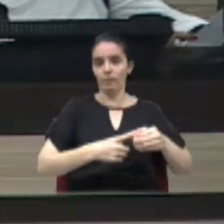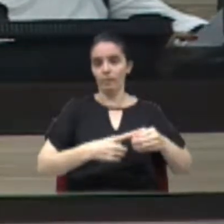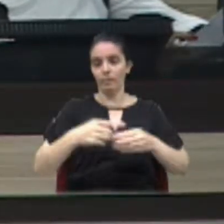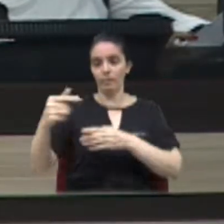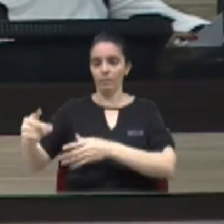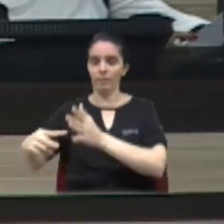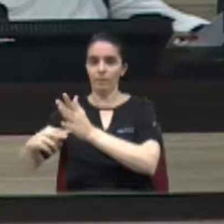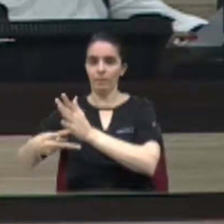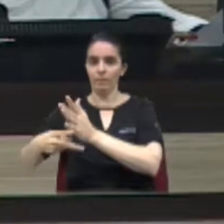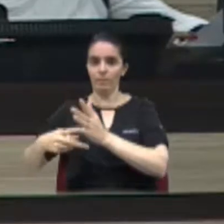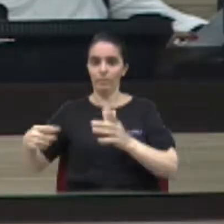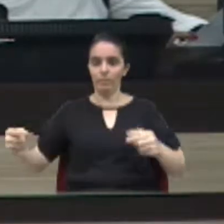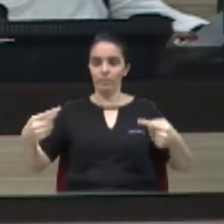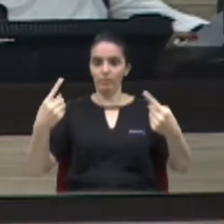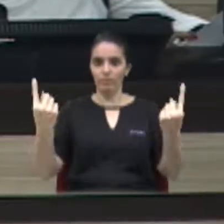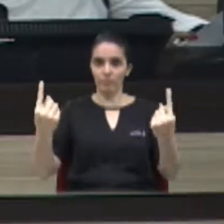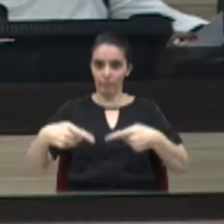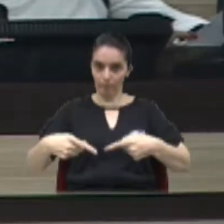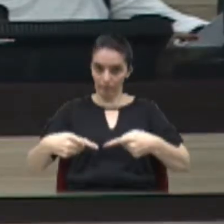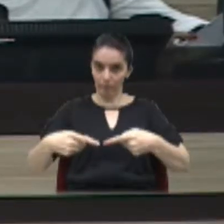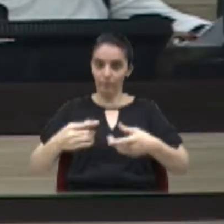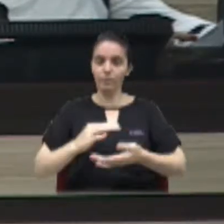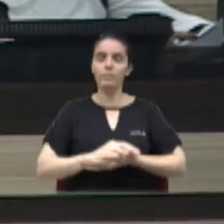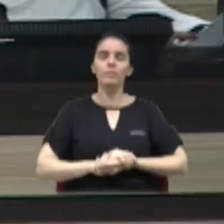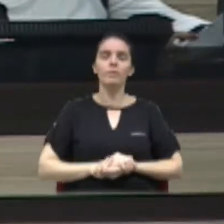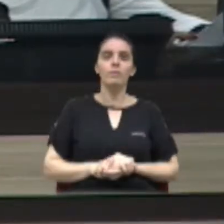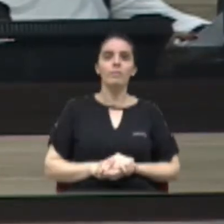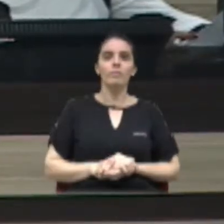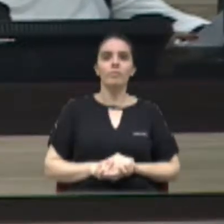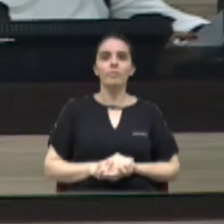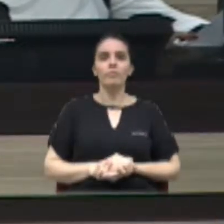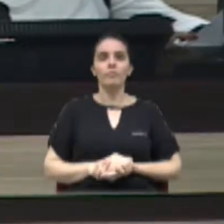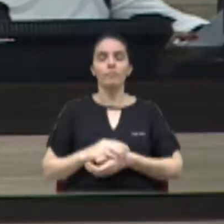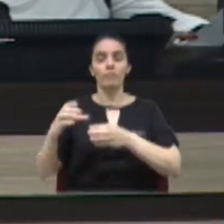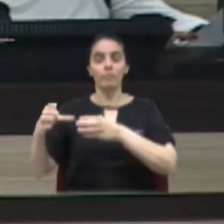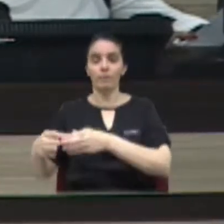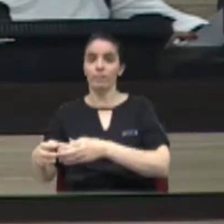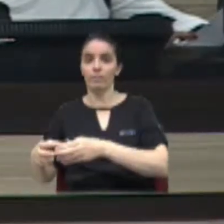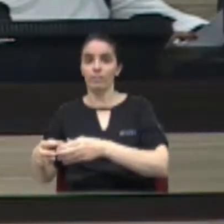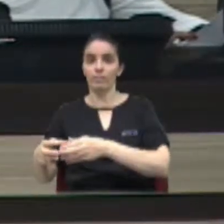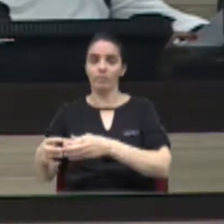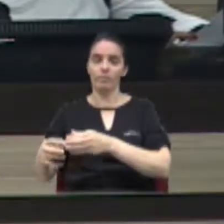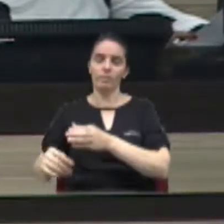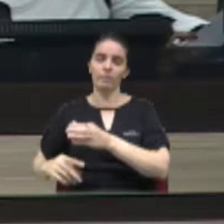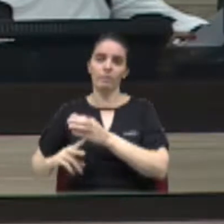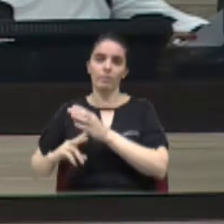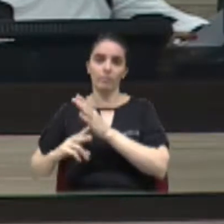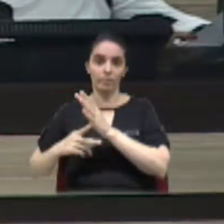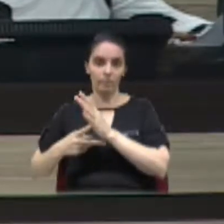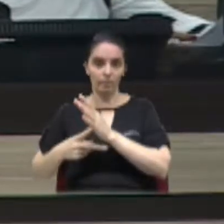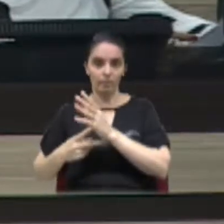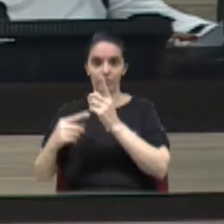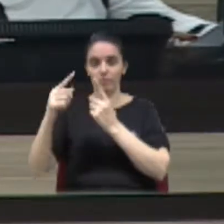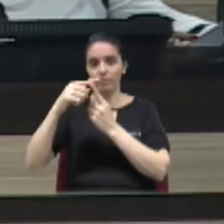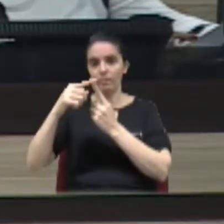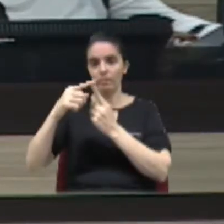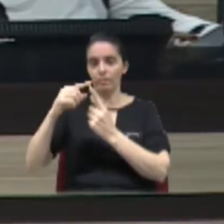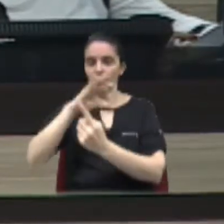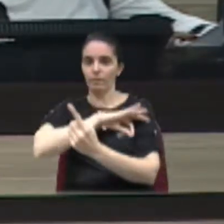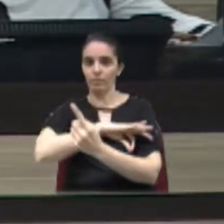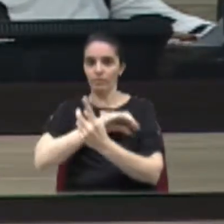Funcionários e Servidores Públicos Municipais de Limeira, Sindicel, Sindicato dos Guardas Civis Municipais de Limeira e Região, Sindiguarda, e